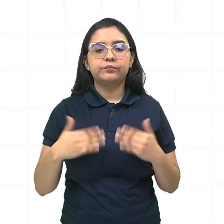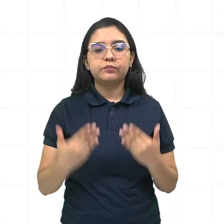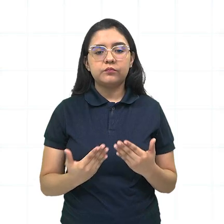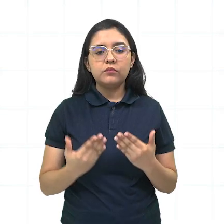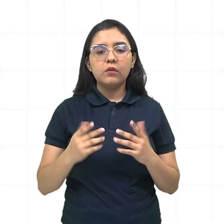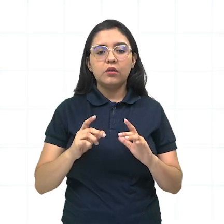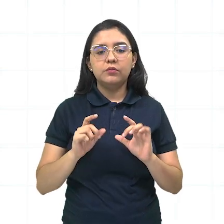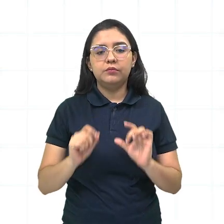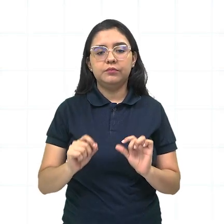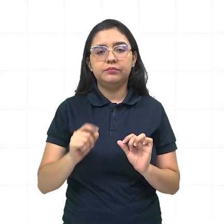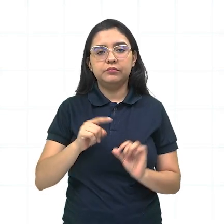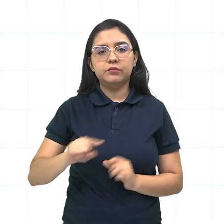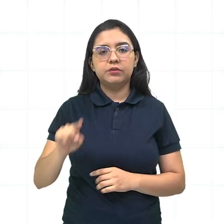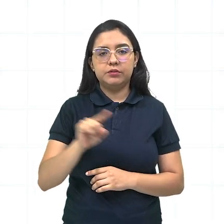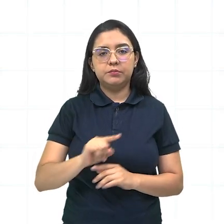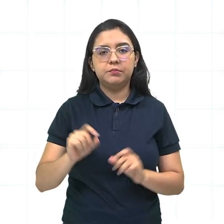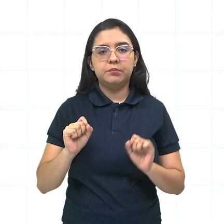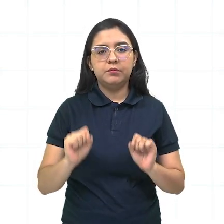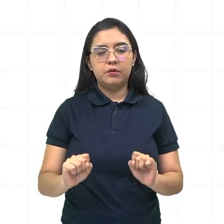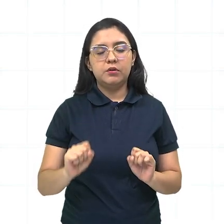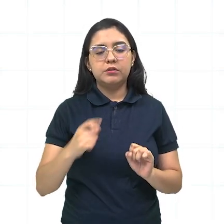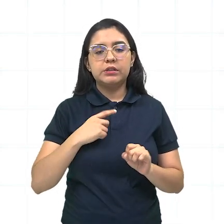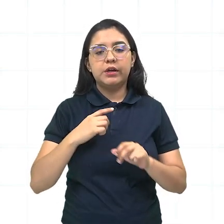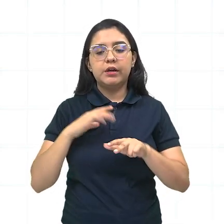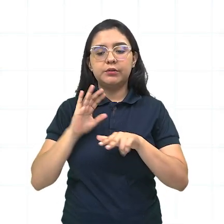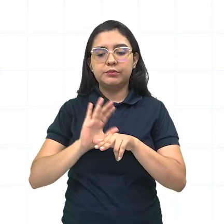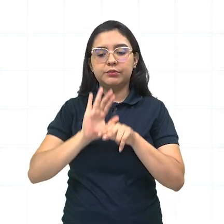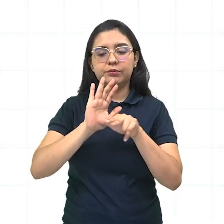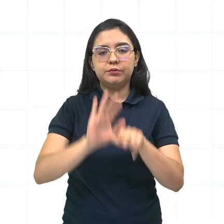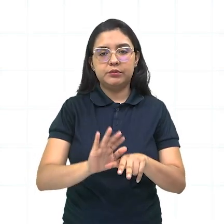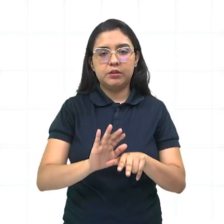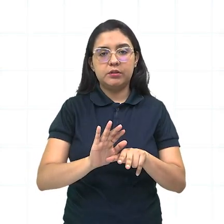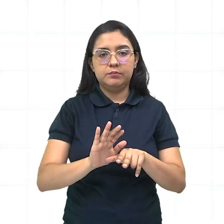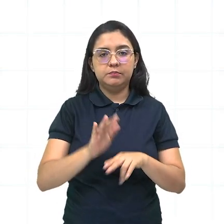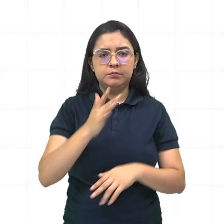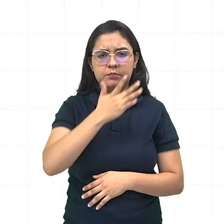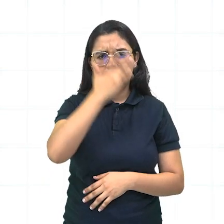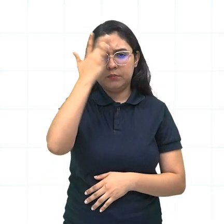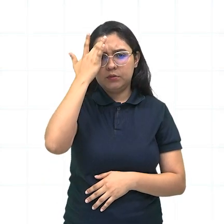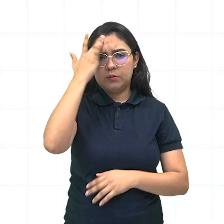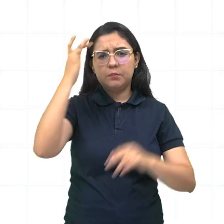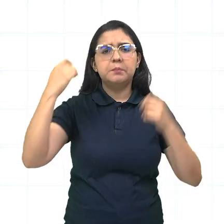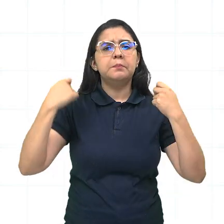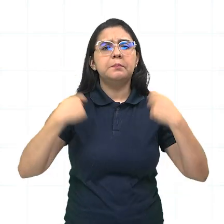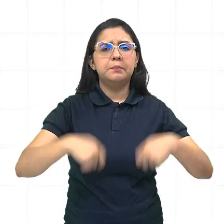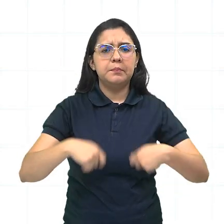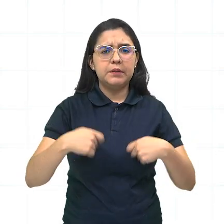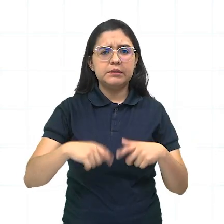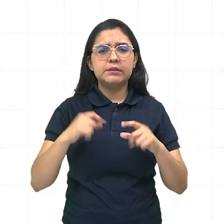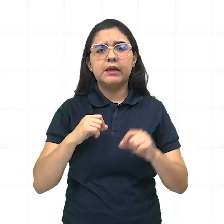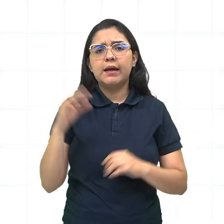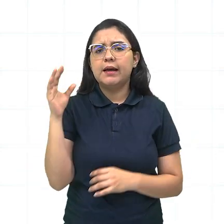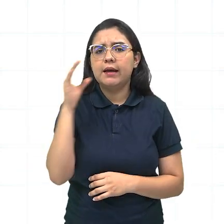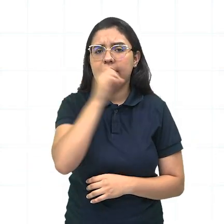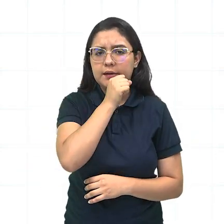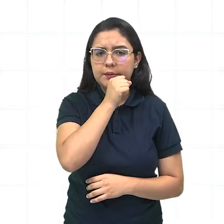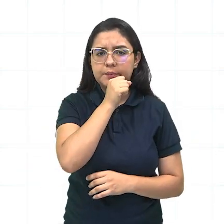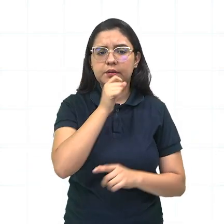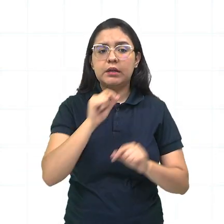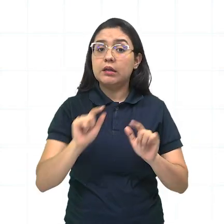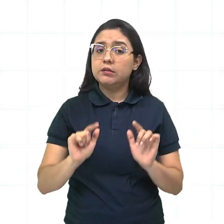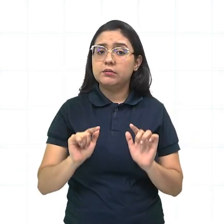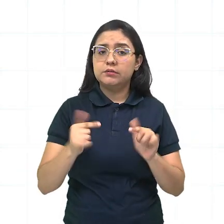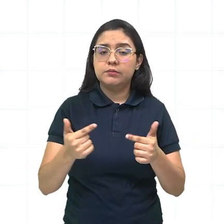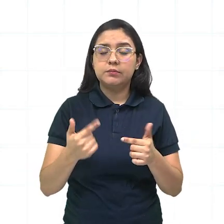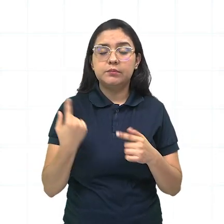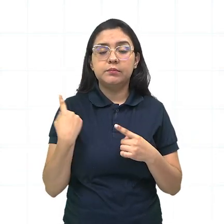para que você possa ajudar uma vítima, é necessário que você tenha uma rápida intervenção, porque